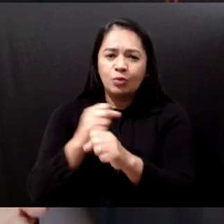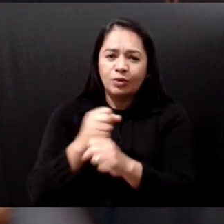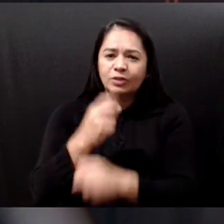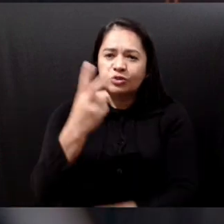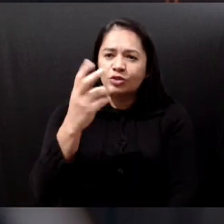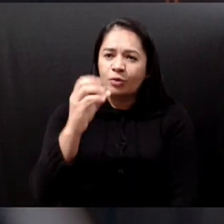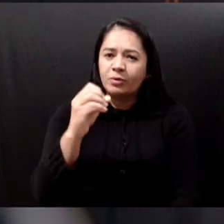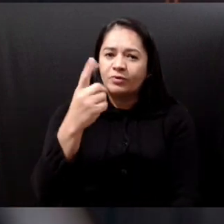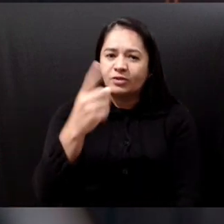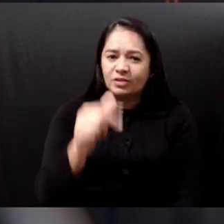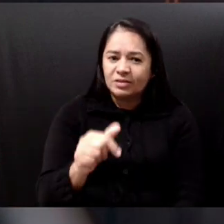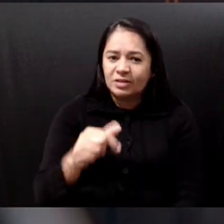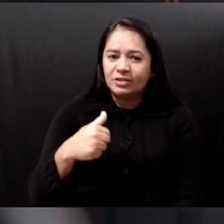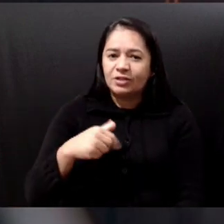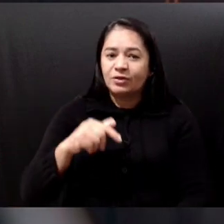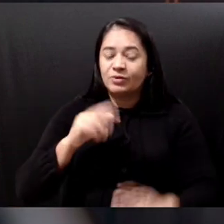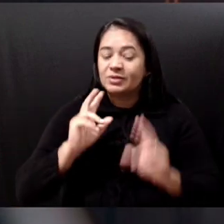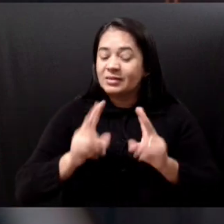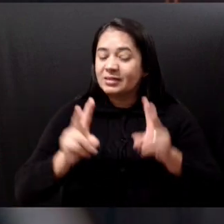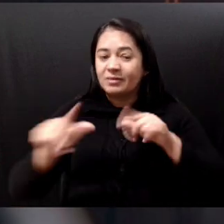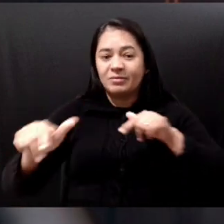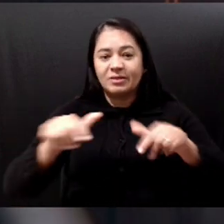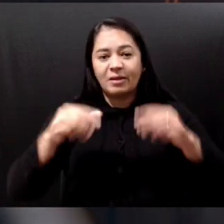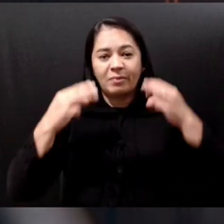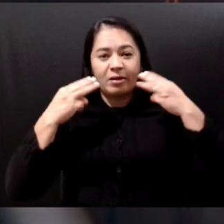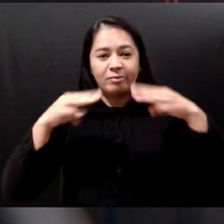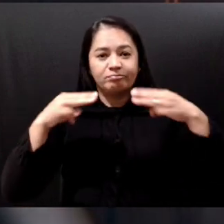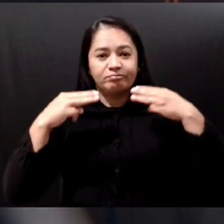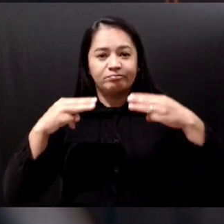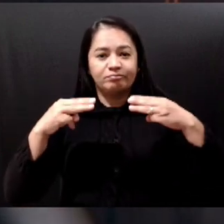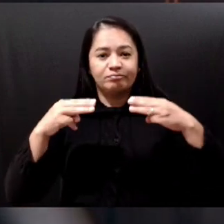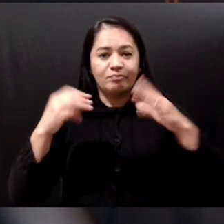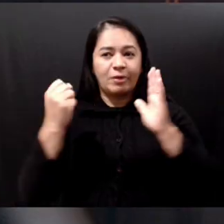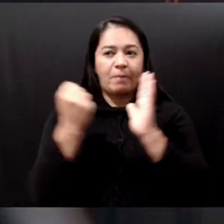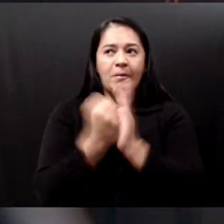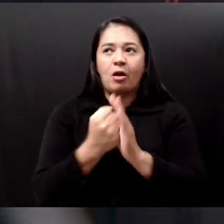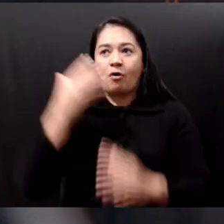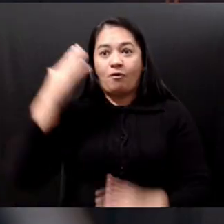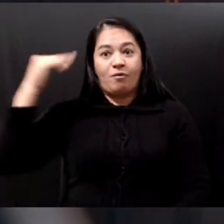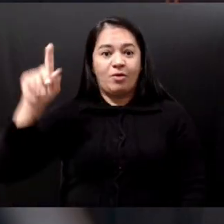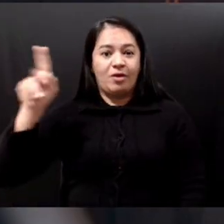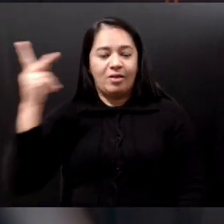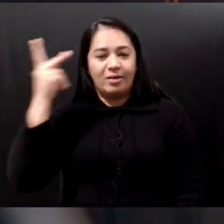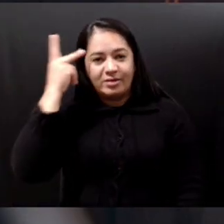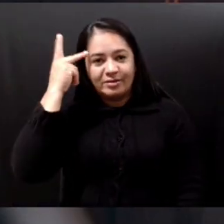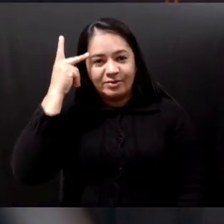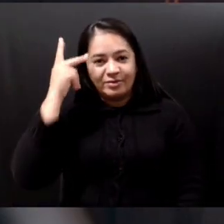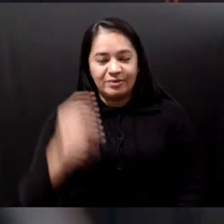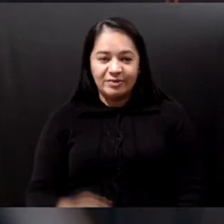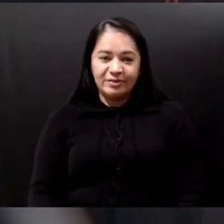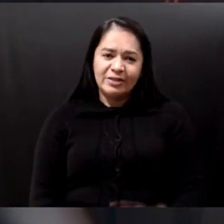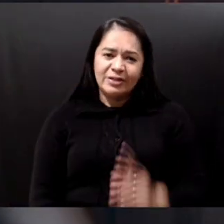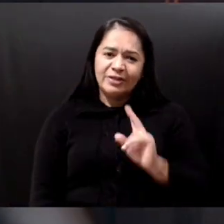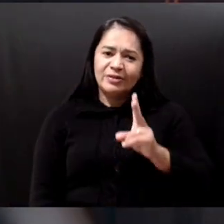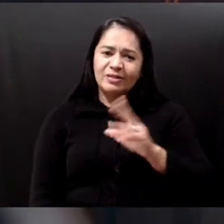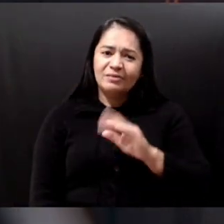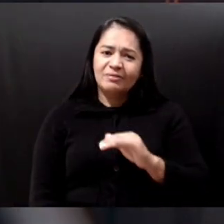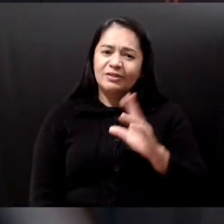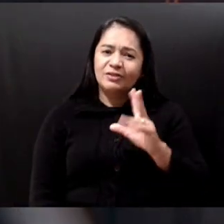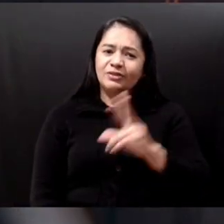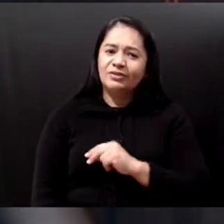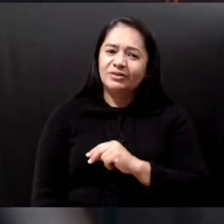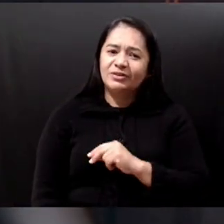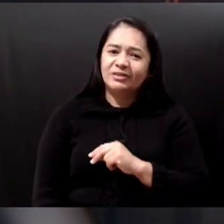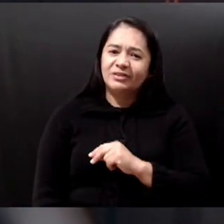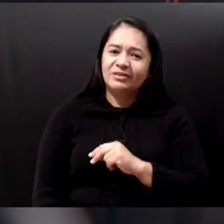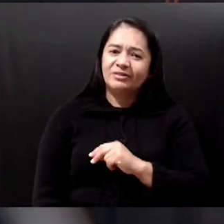de publicidade com grandes marcas em São Paulo, e eu sempre dizia assim: "Cara, eu estou dando dinheiro para quem já